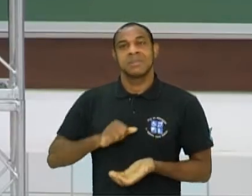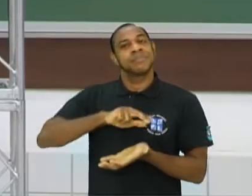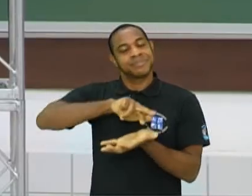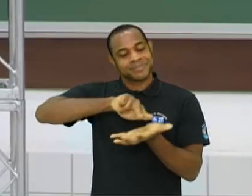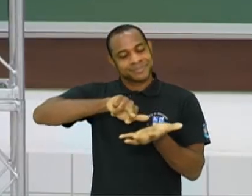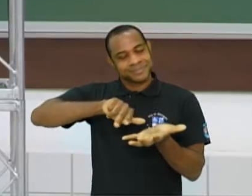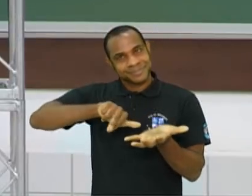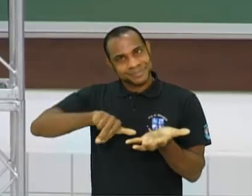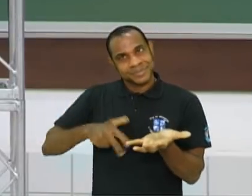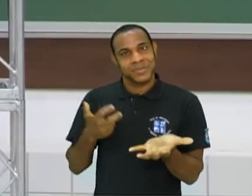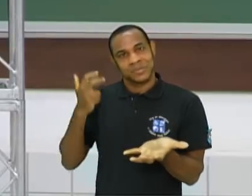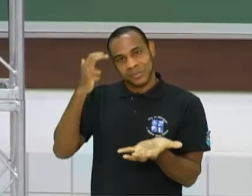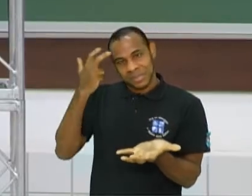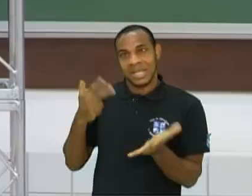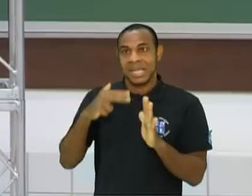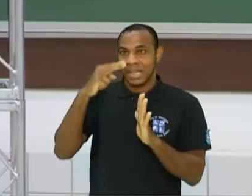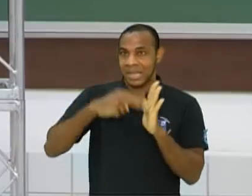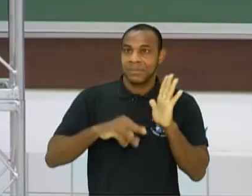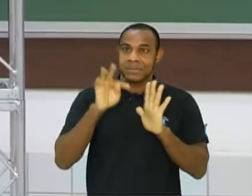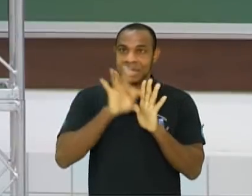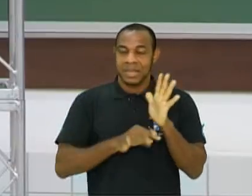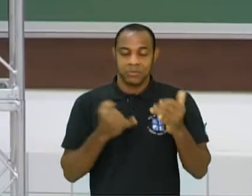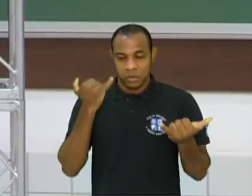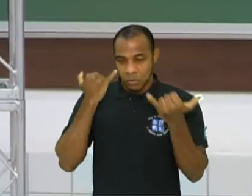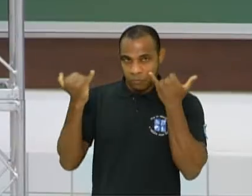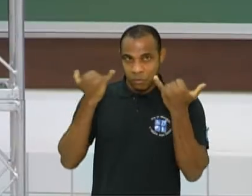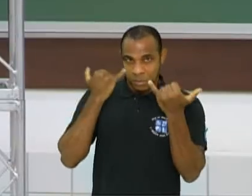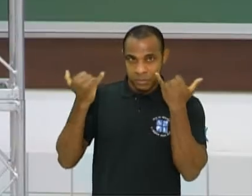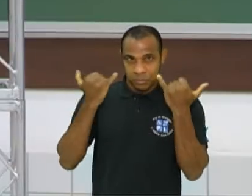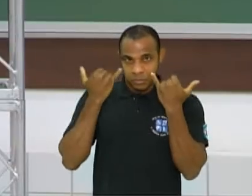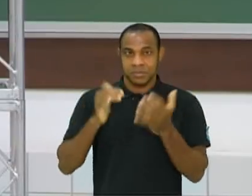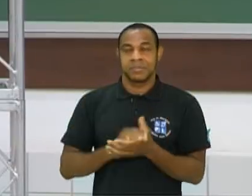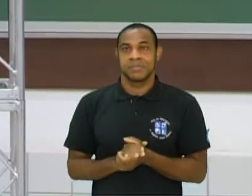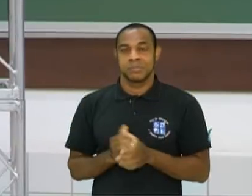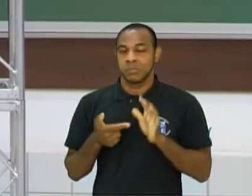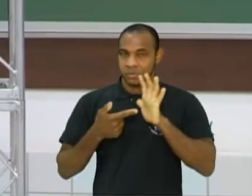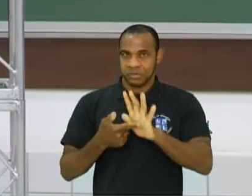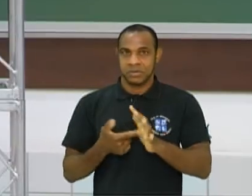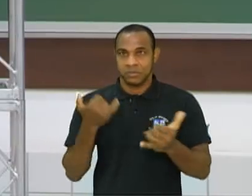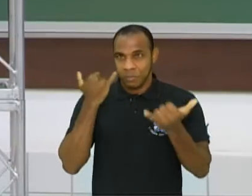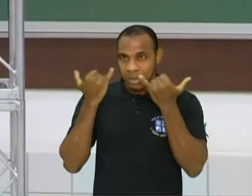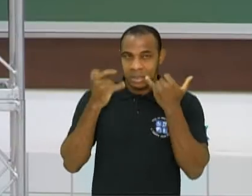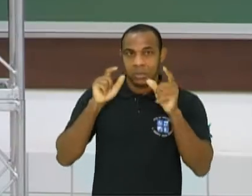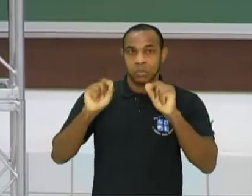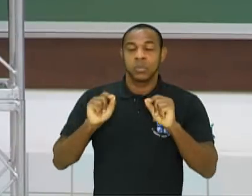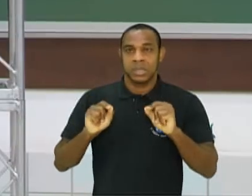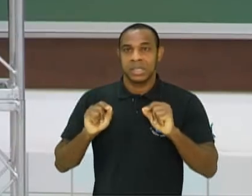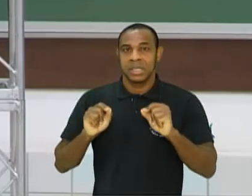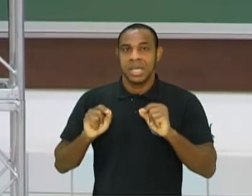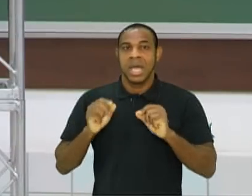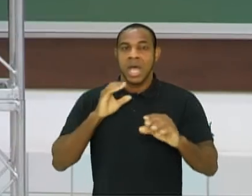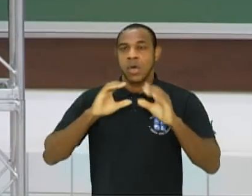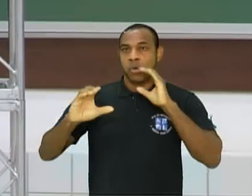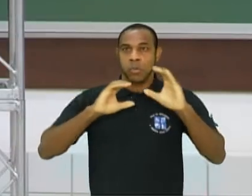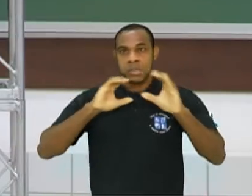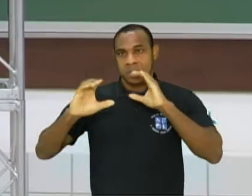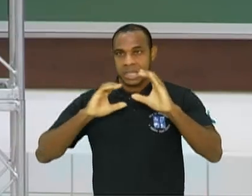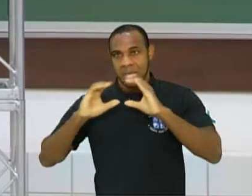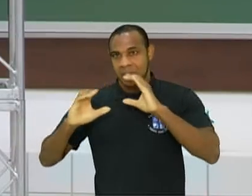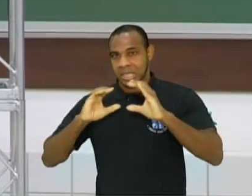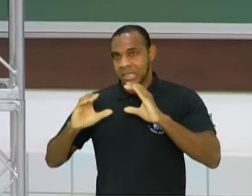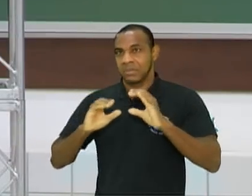diversidade cultural e lemos alguns textos informativos, trazendo algumas informações ali sobre a comunicação através